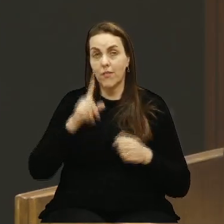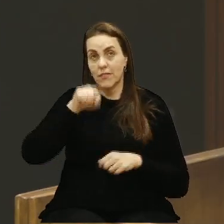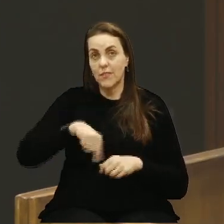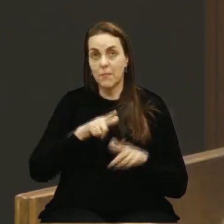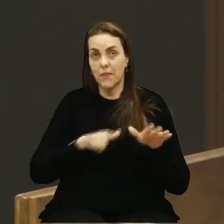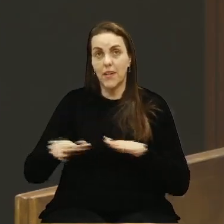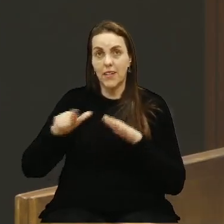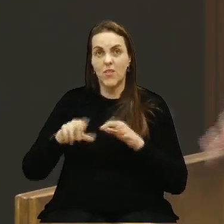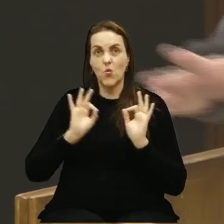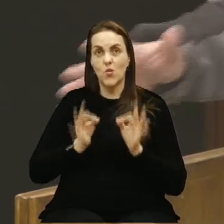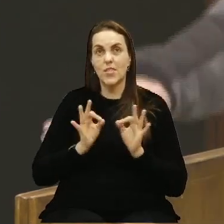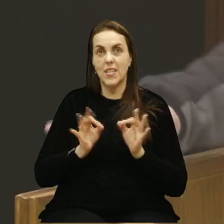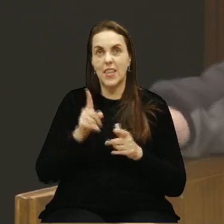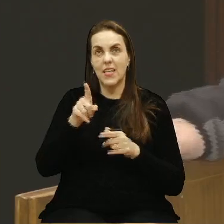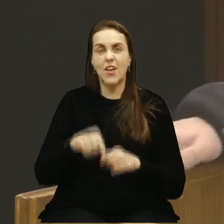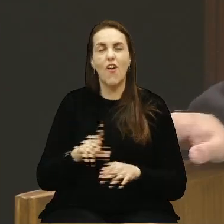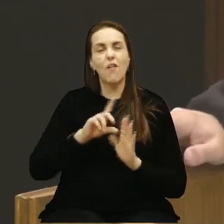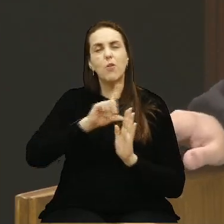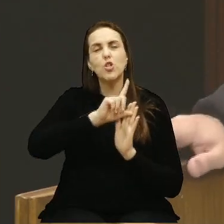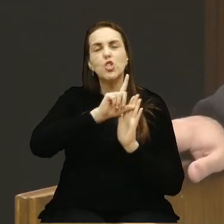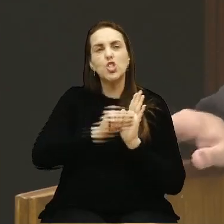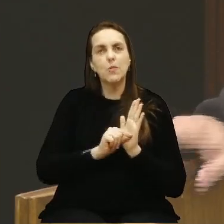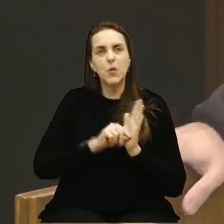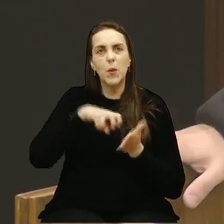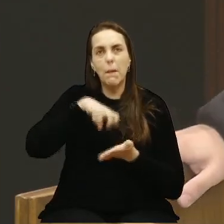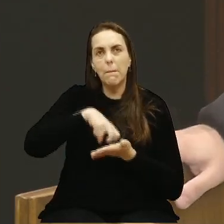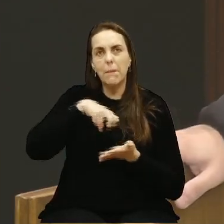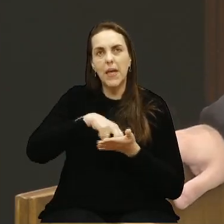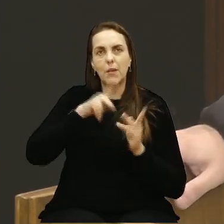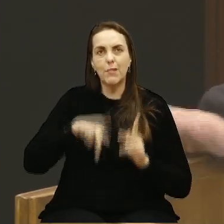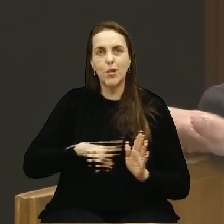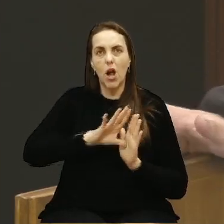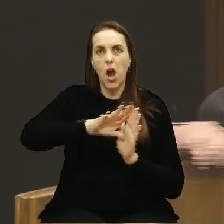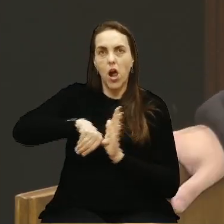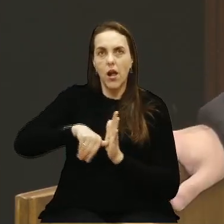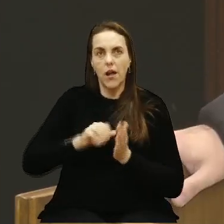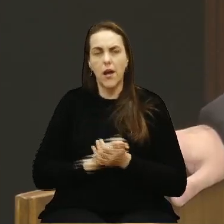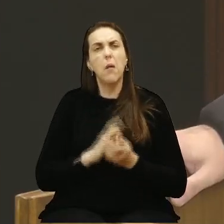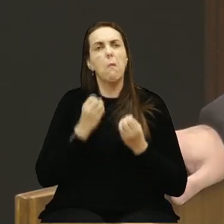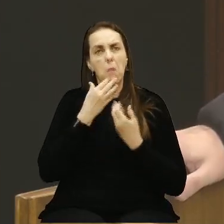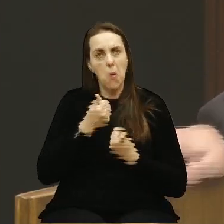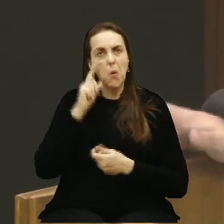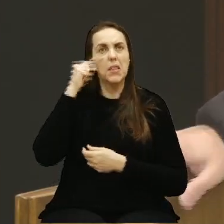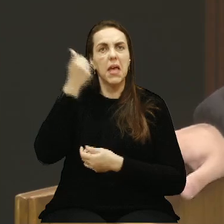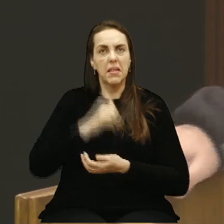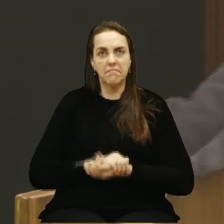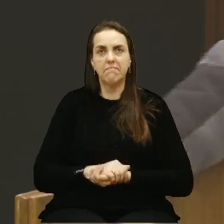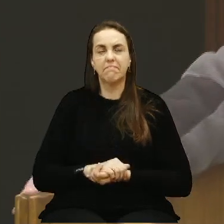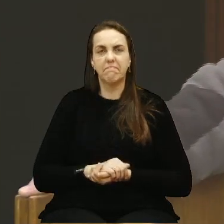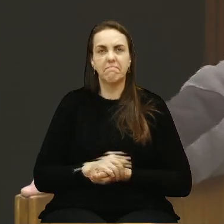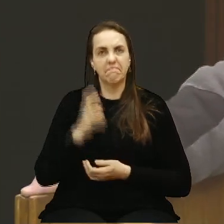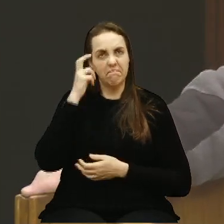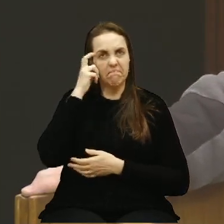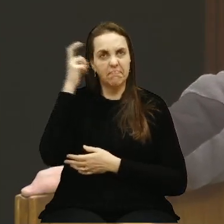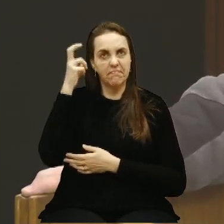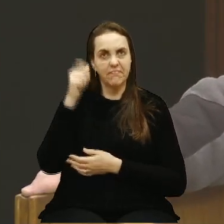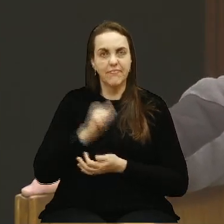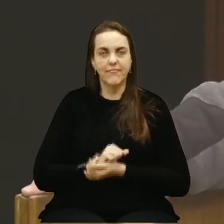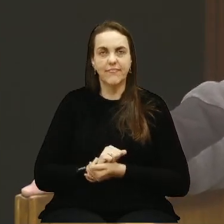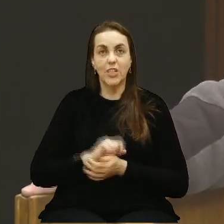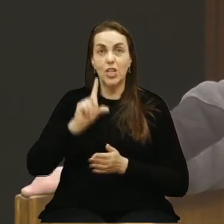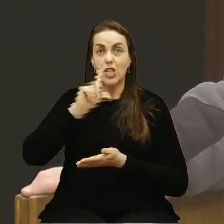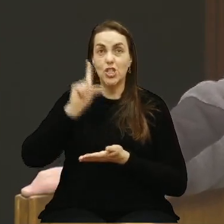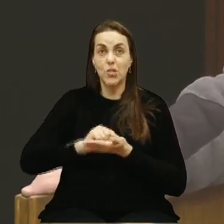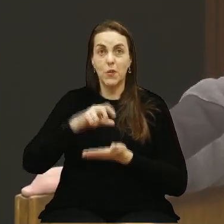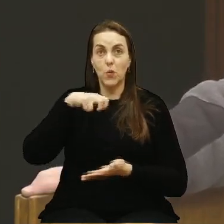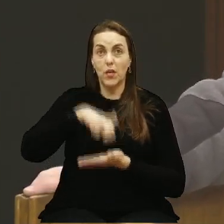Estela escolheria. Vamos reduzir a pena de quem rouba. Muito boa ideia. Gênios. Reduzimos a pena